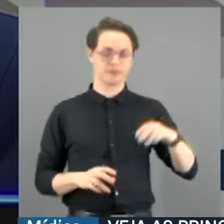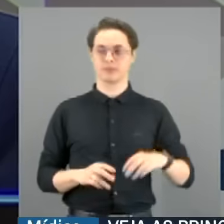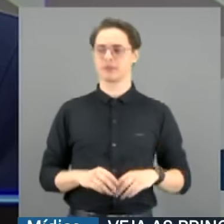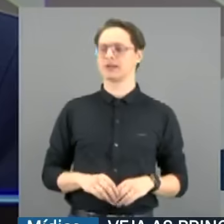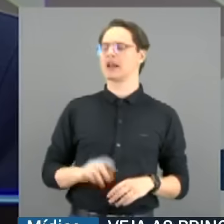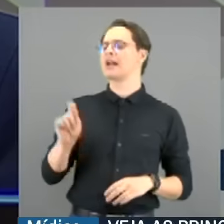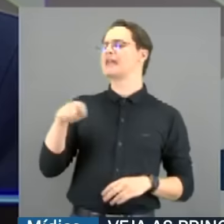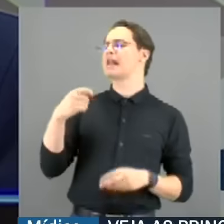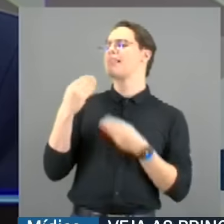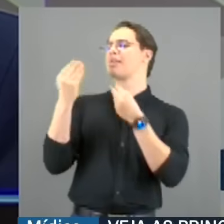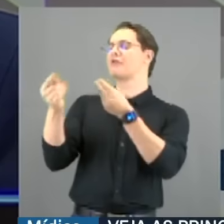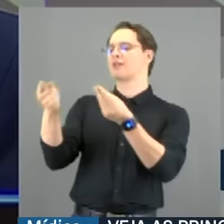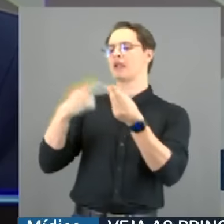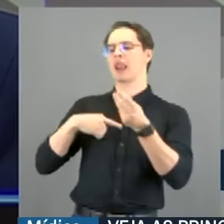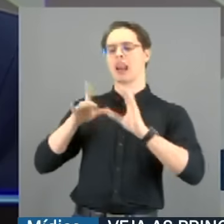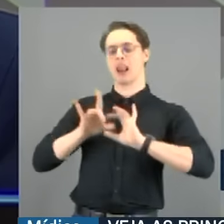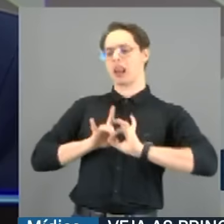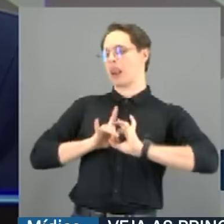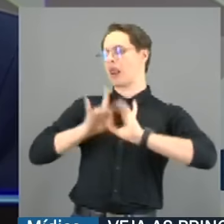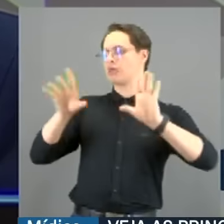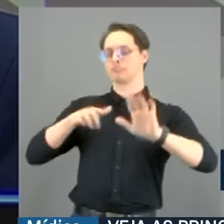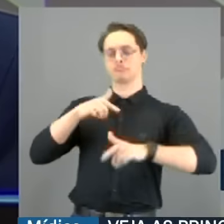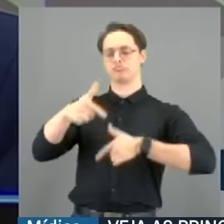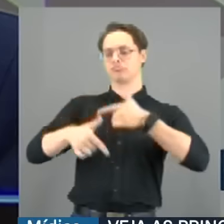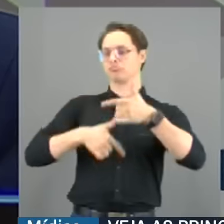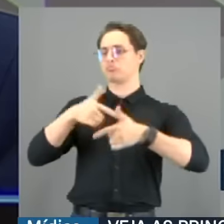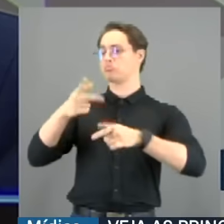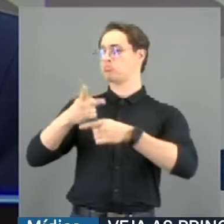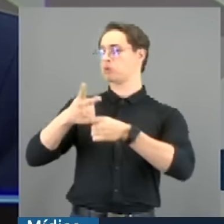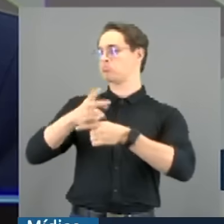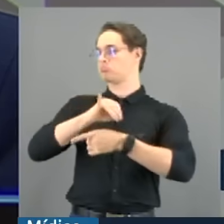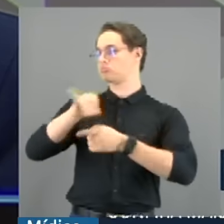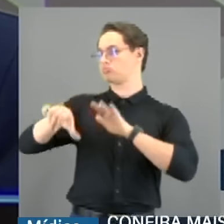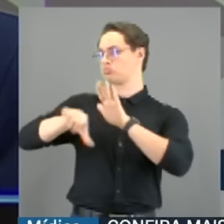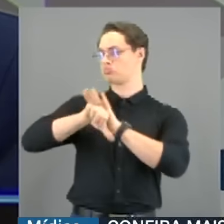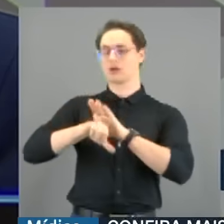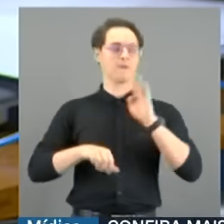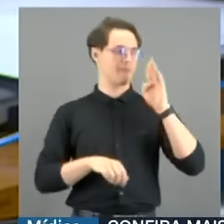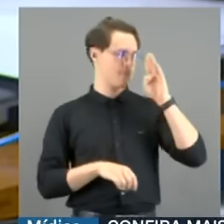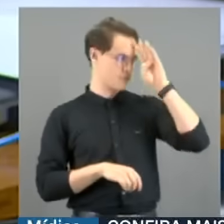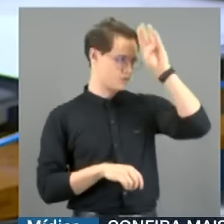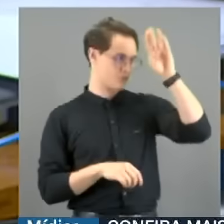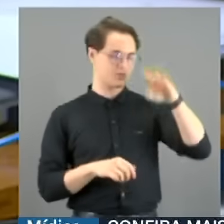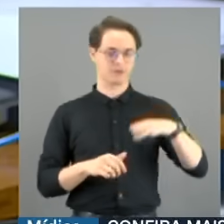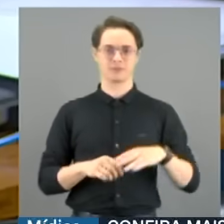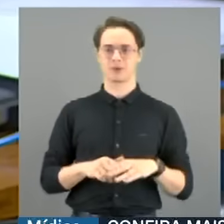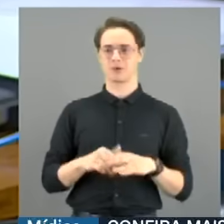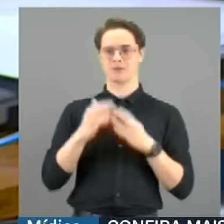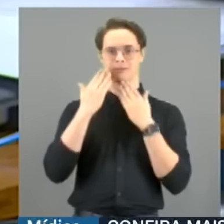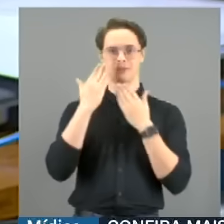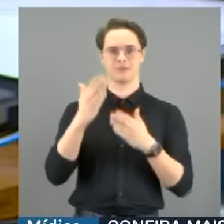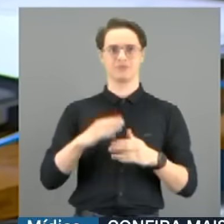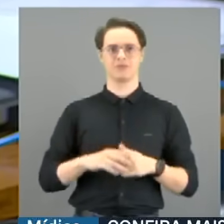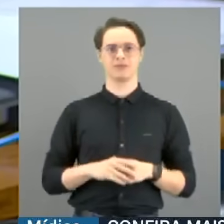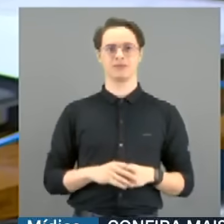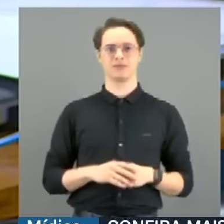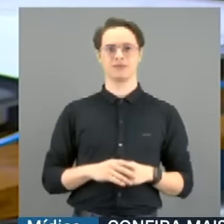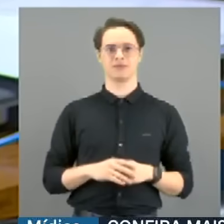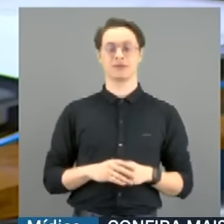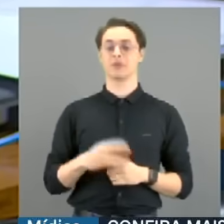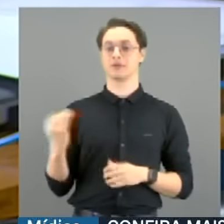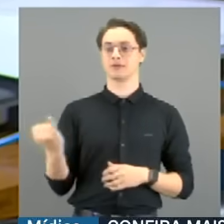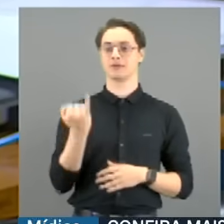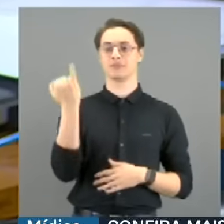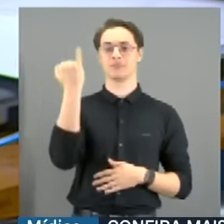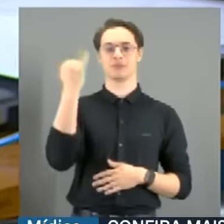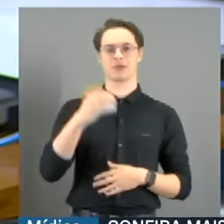deu carta branca para agir até mesmo na ilegalidade? Ou então, presidente Bolsonaro. Muito obrigado. Muito